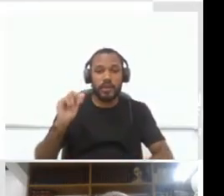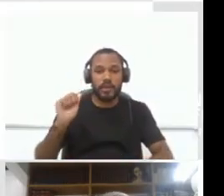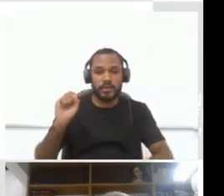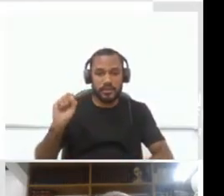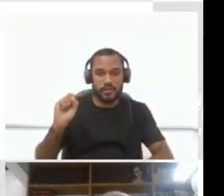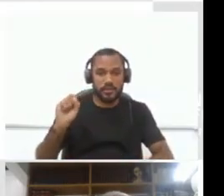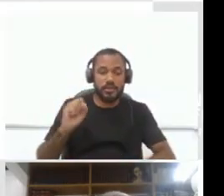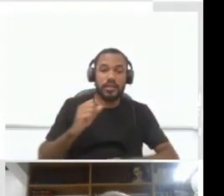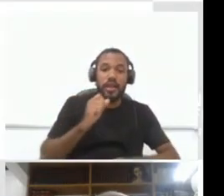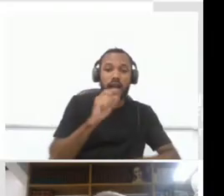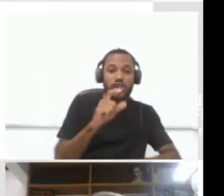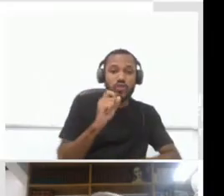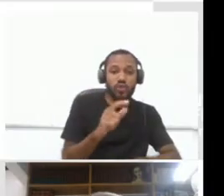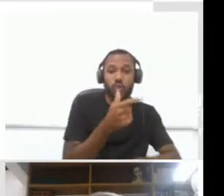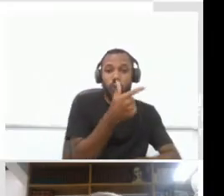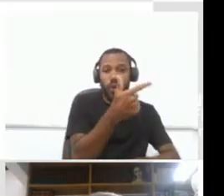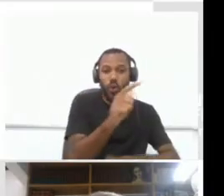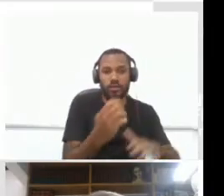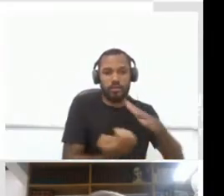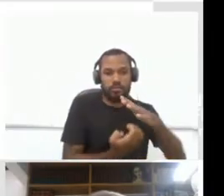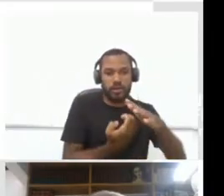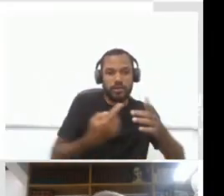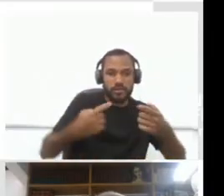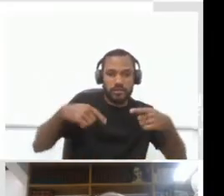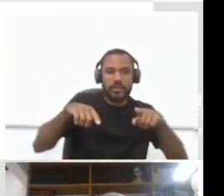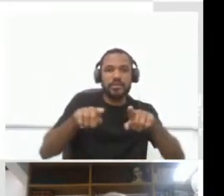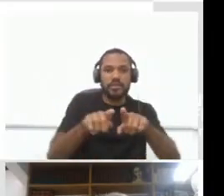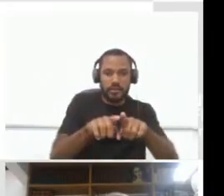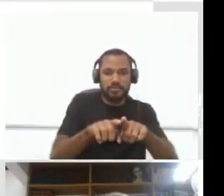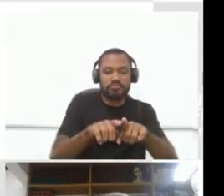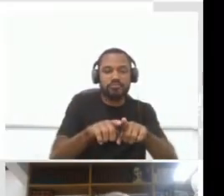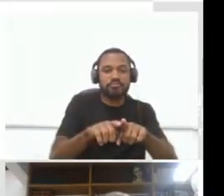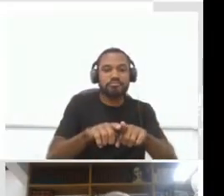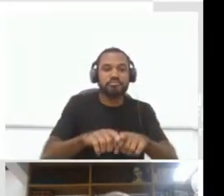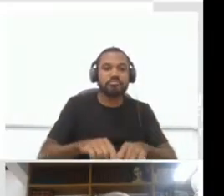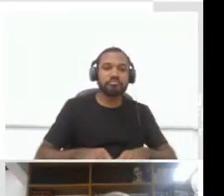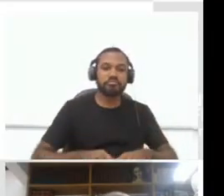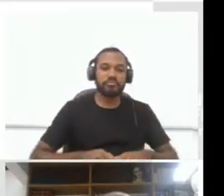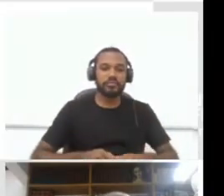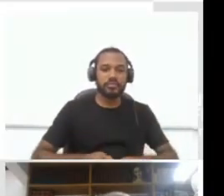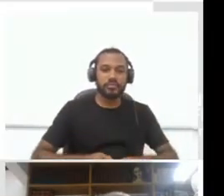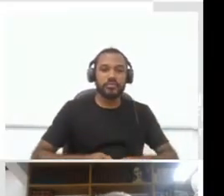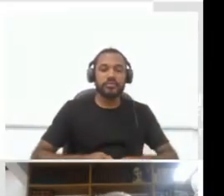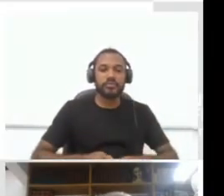outras companhias petrolíferas e outras companhias de forma geral, né? E aqui vocês têm, então,